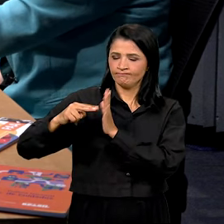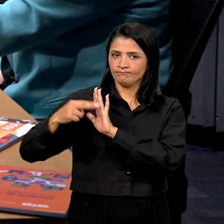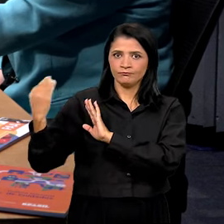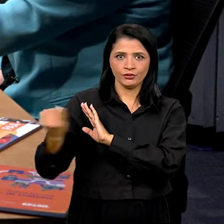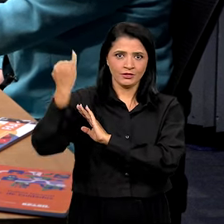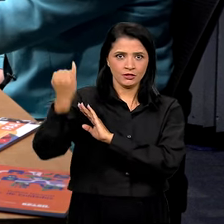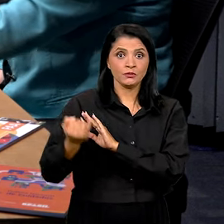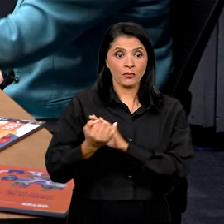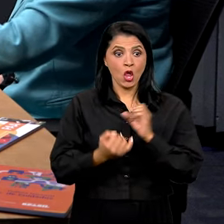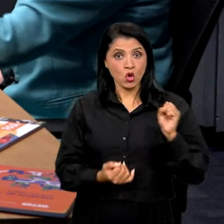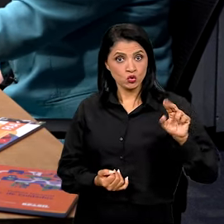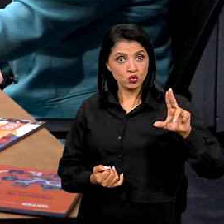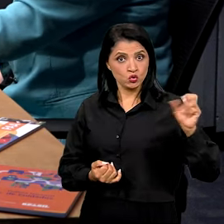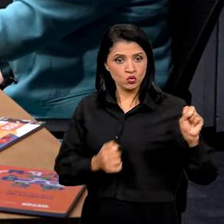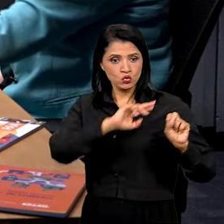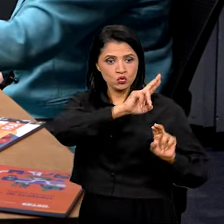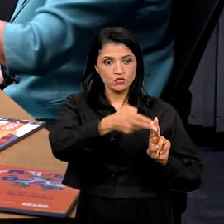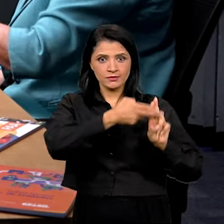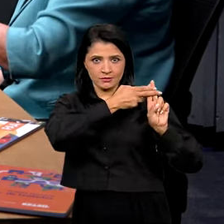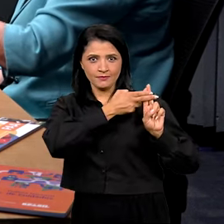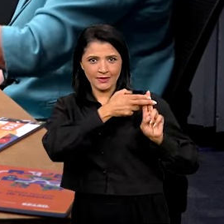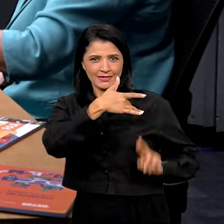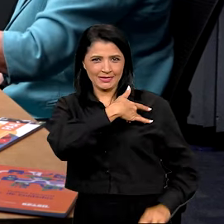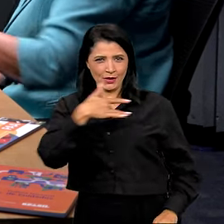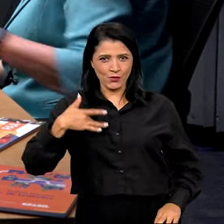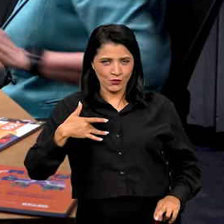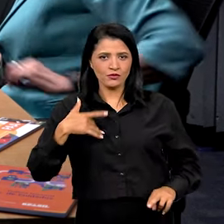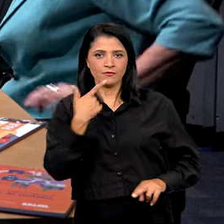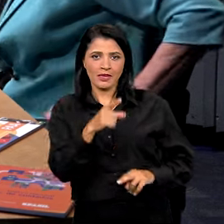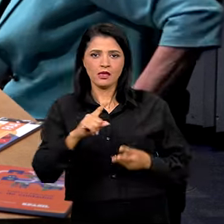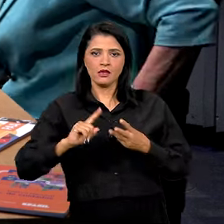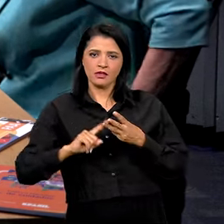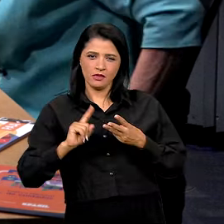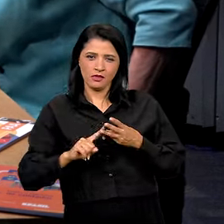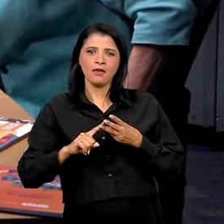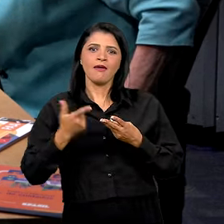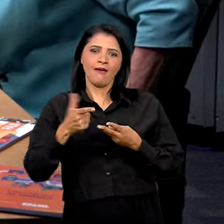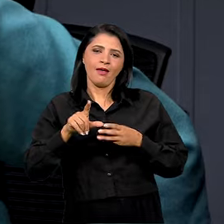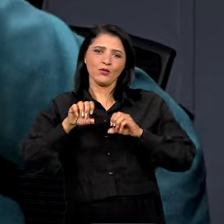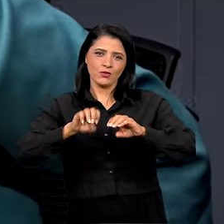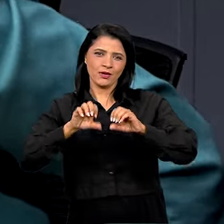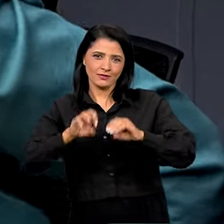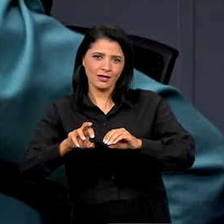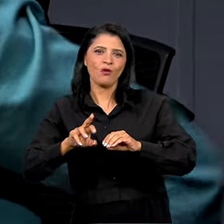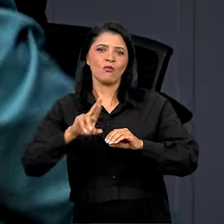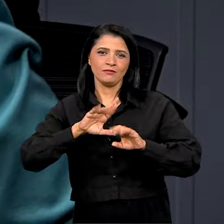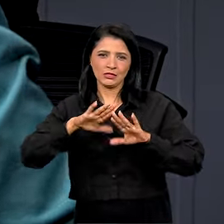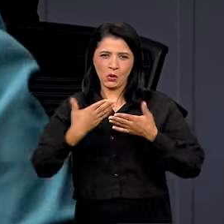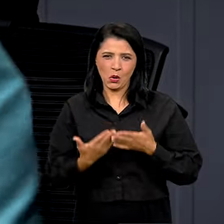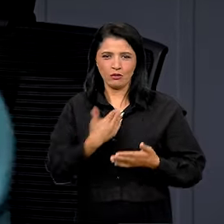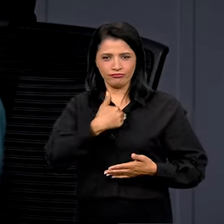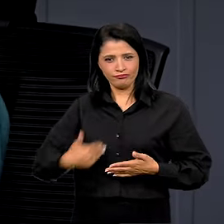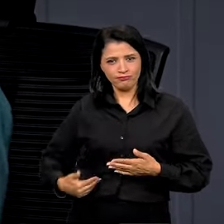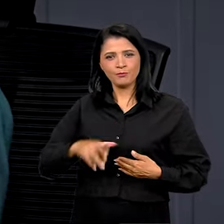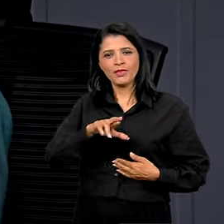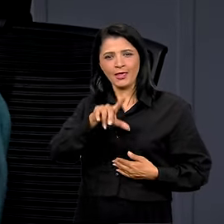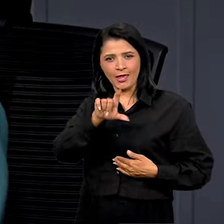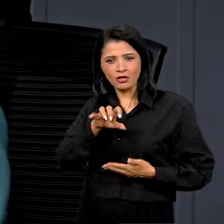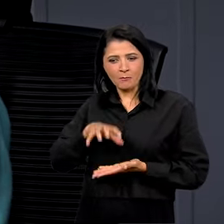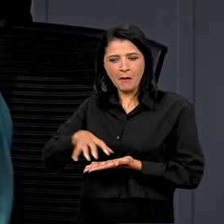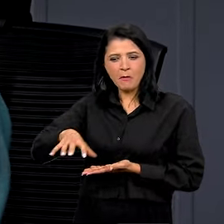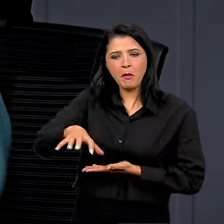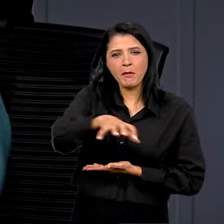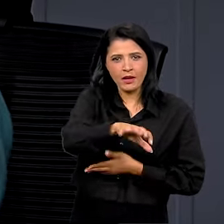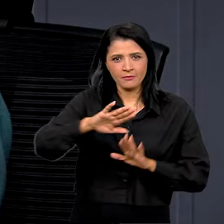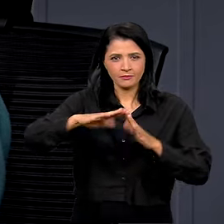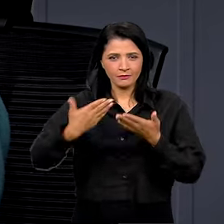o SUS o sistema único de saúde a rede de educação pública eh nós estamos trabalhando muito Nós estamos vendo num país que tá